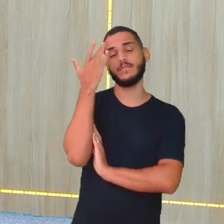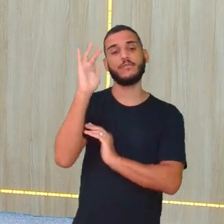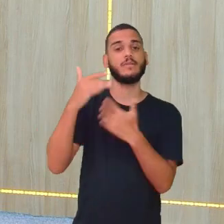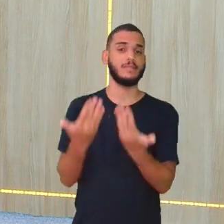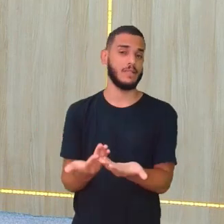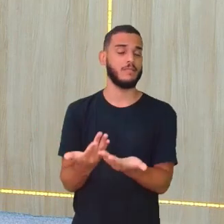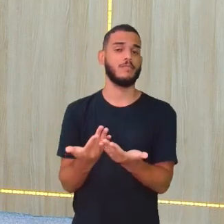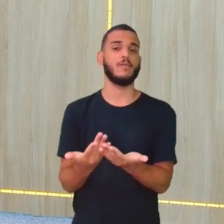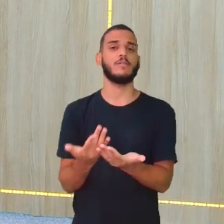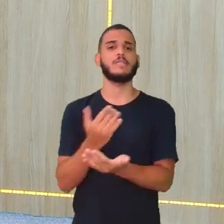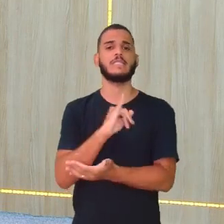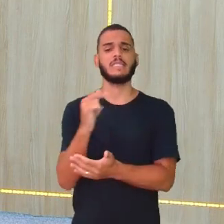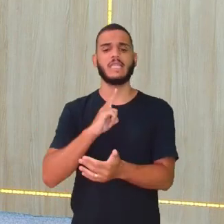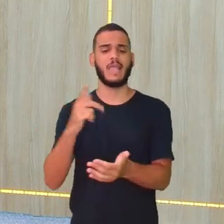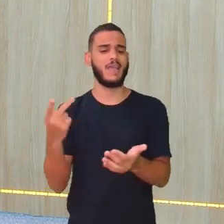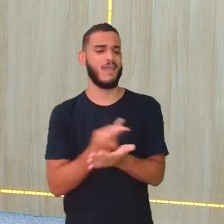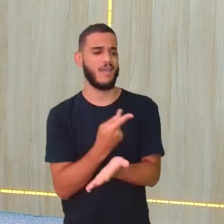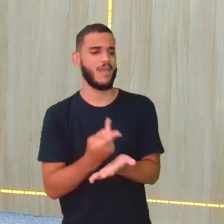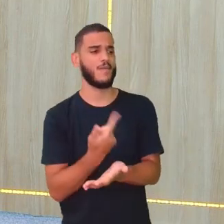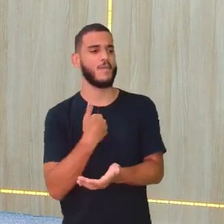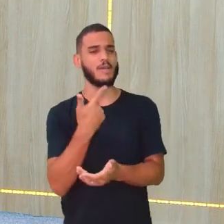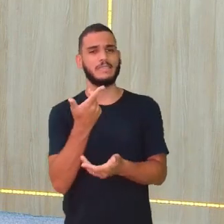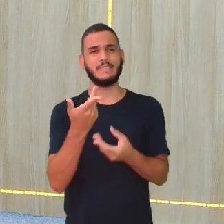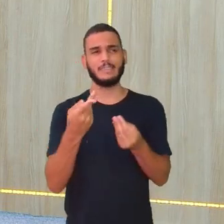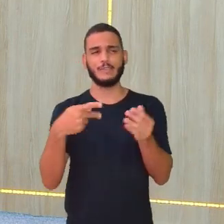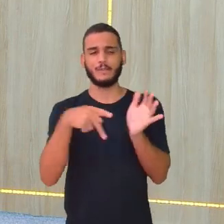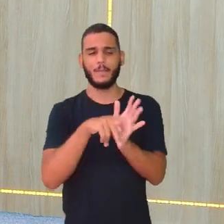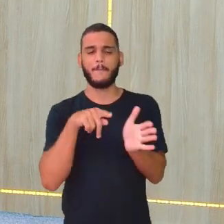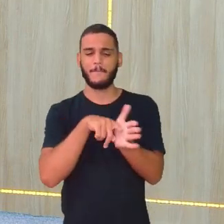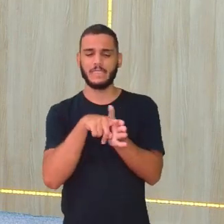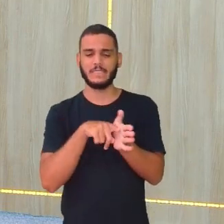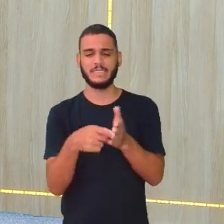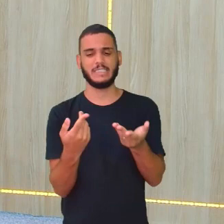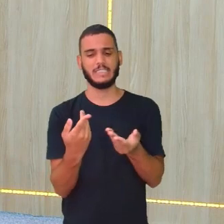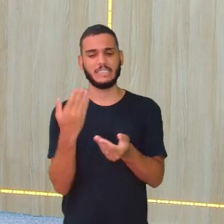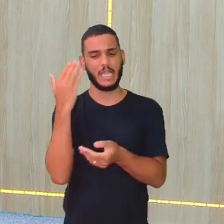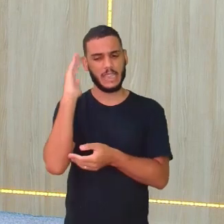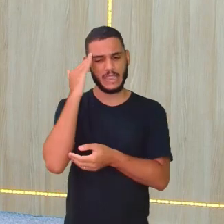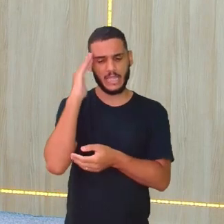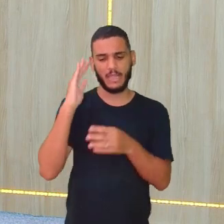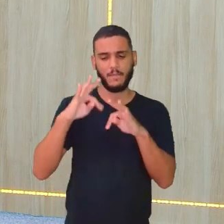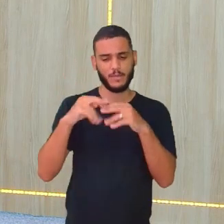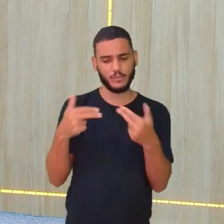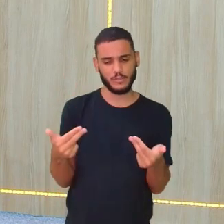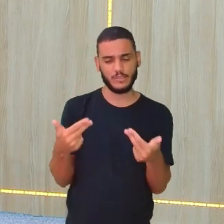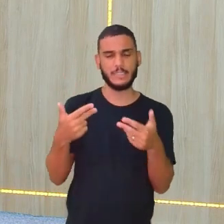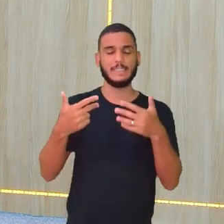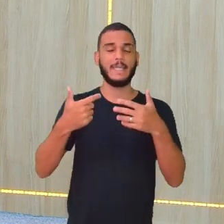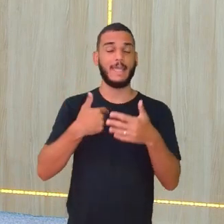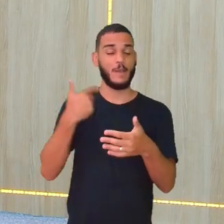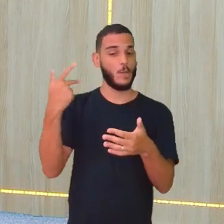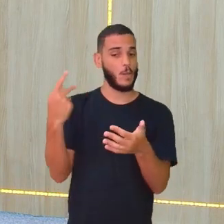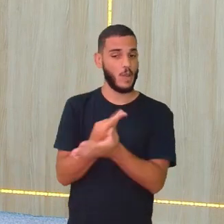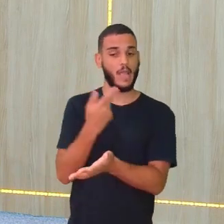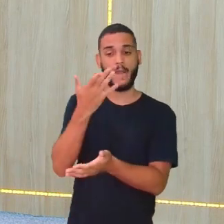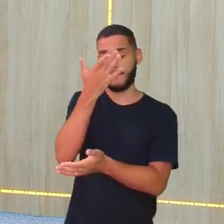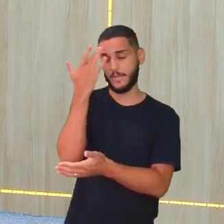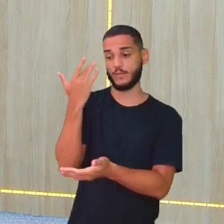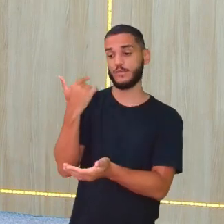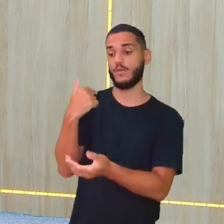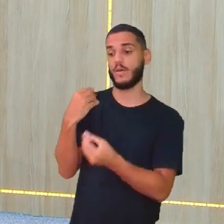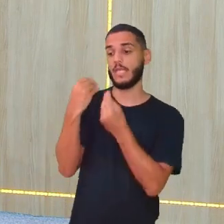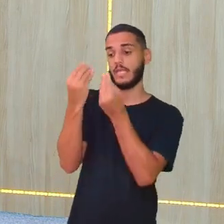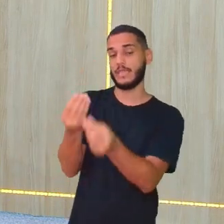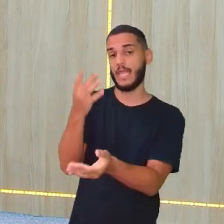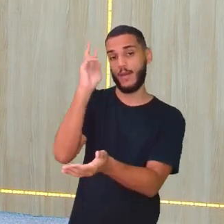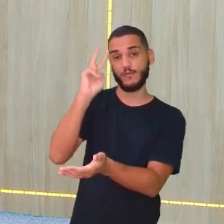deixo um erro aqui de própria pesquisa ou de compreensão, eu estou cometendo um erro com a pessoa que me confiou essa